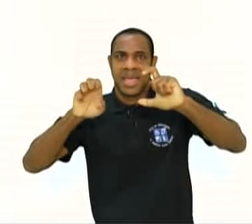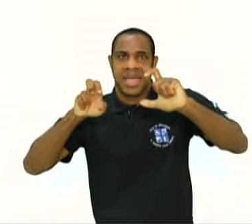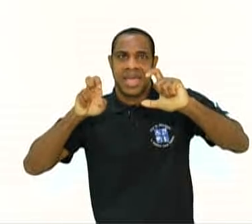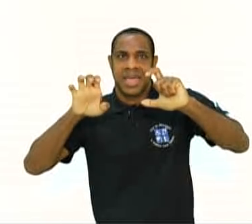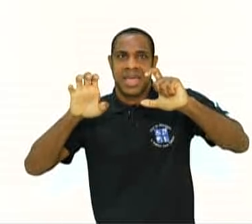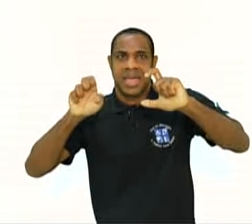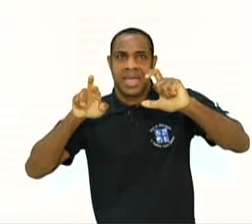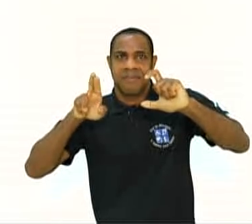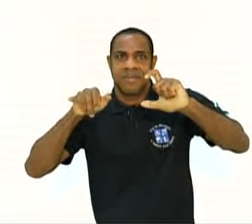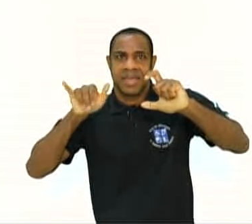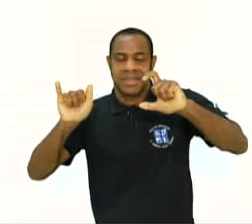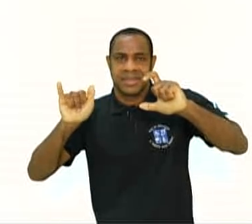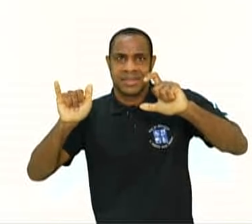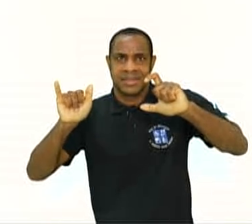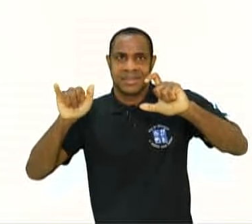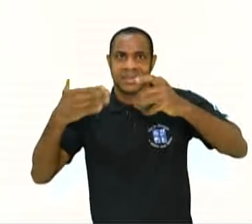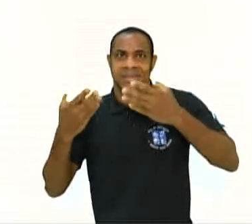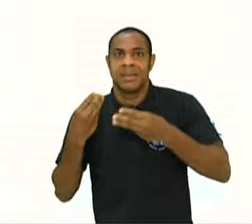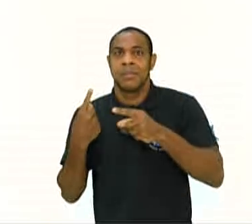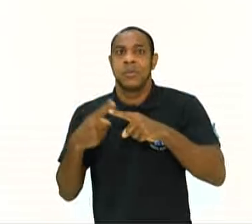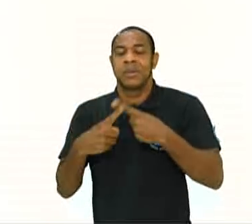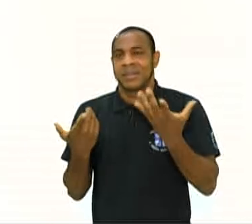para você responder aí no seu caderno.